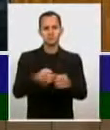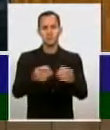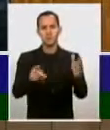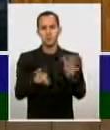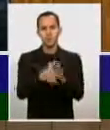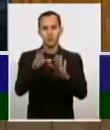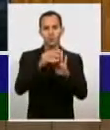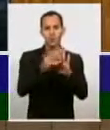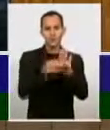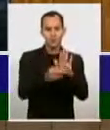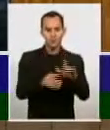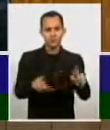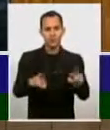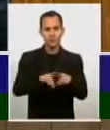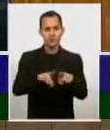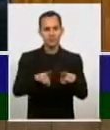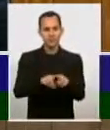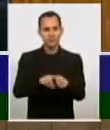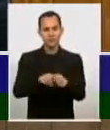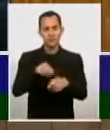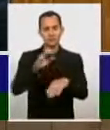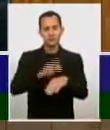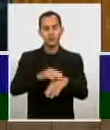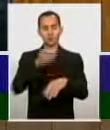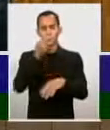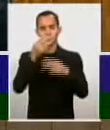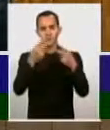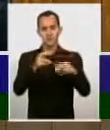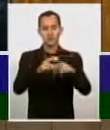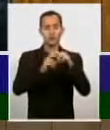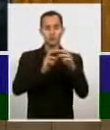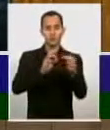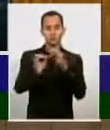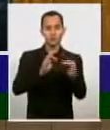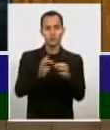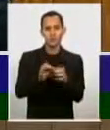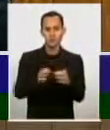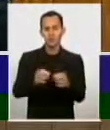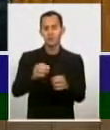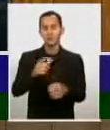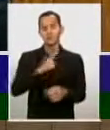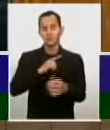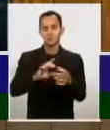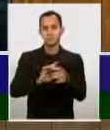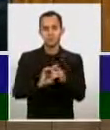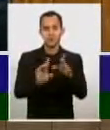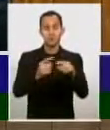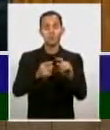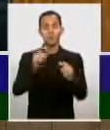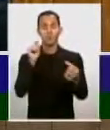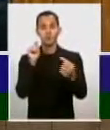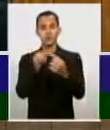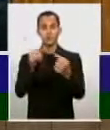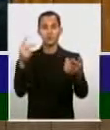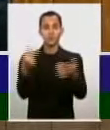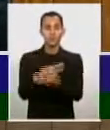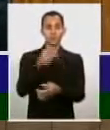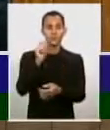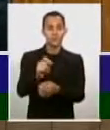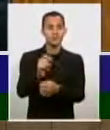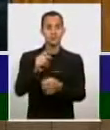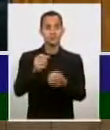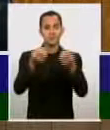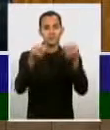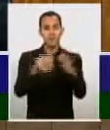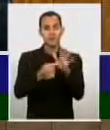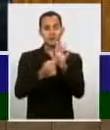quanto ao conteúdo, quer seja quanto à iniciativa, pois se trata de matéria concorrente. O que se pretende é apenas elencar